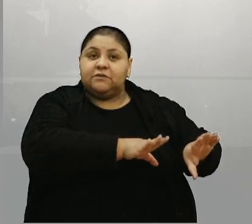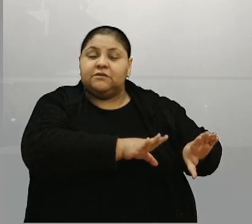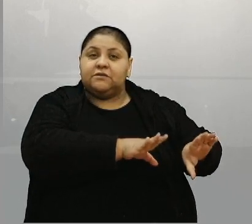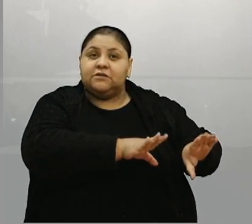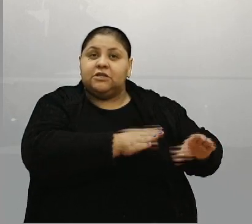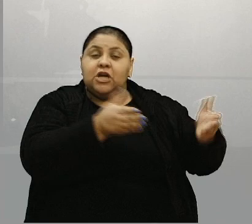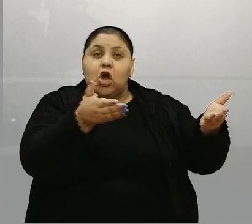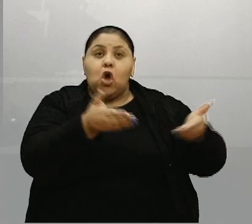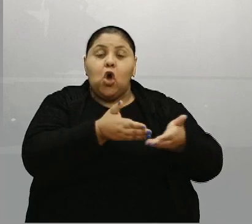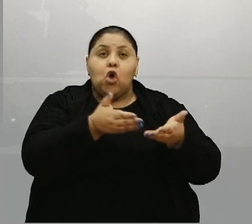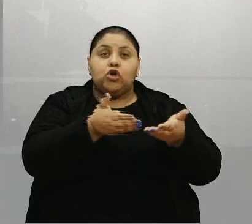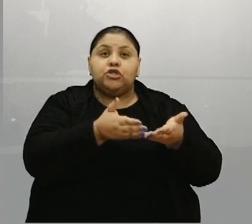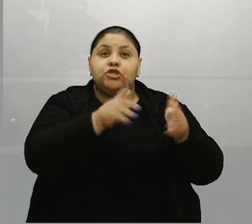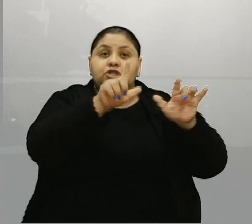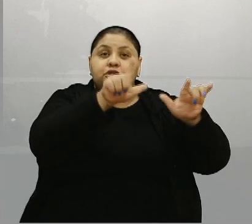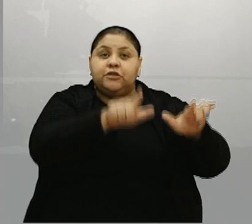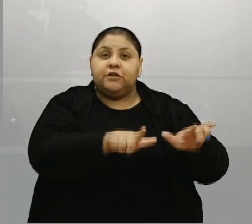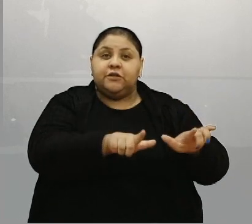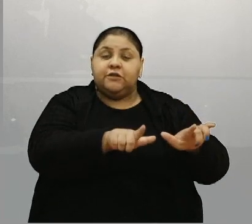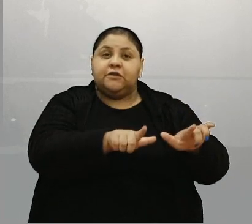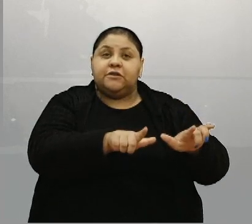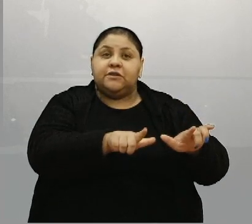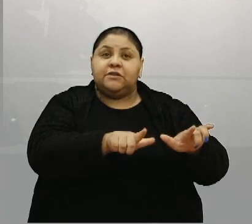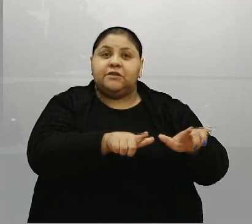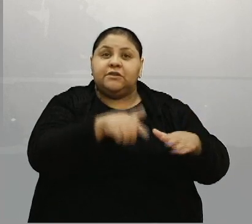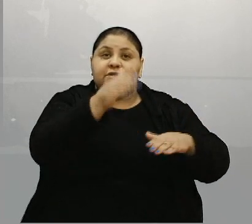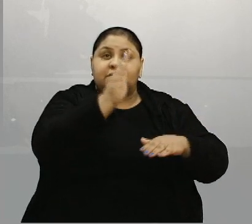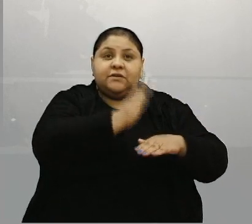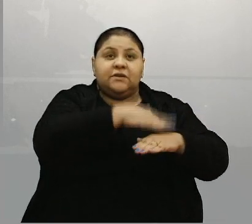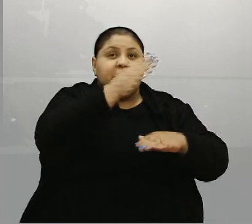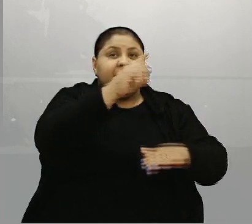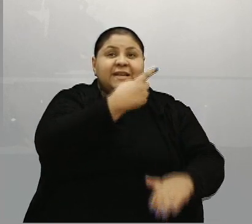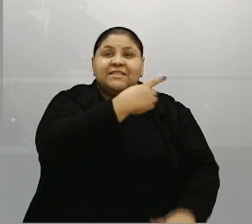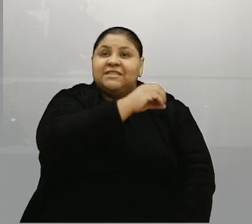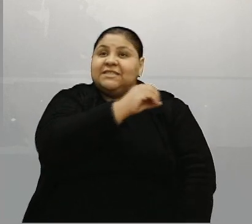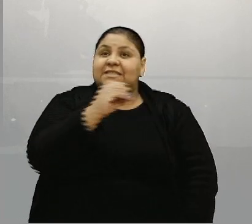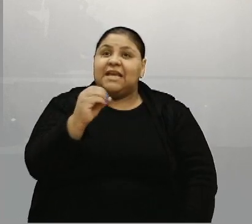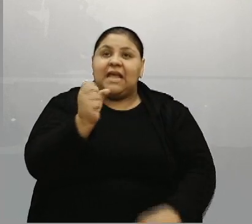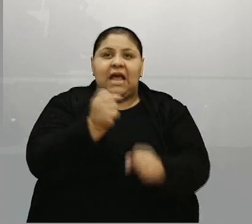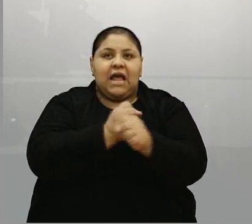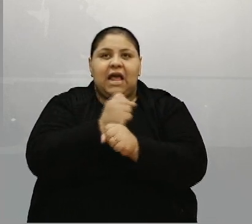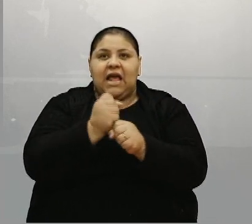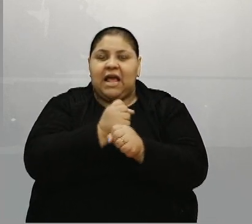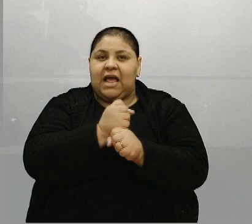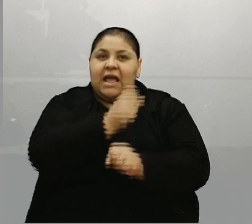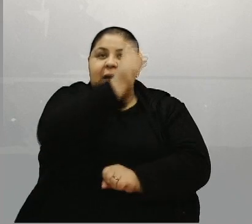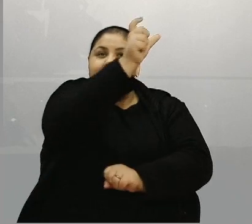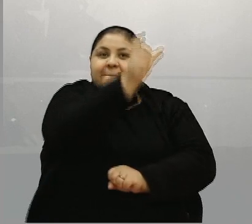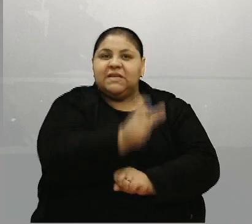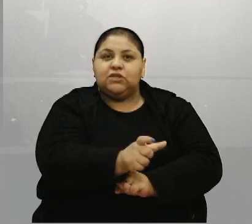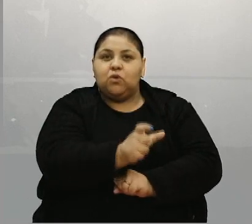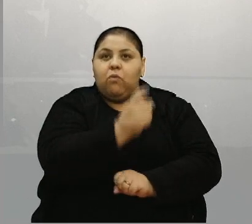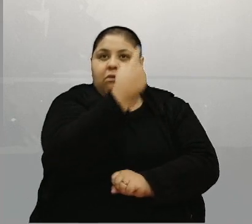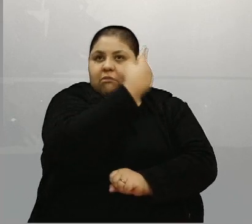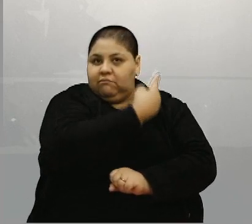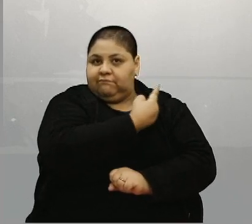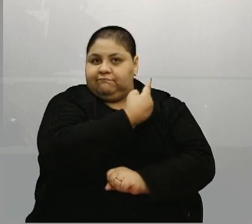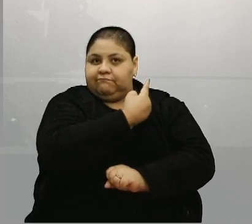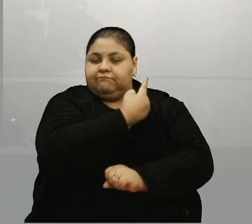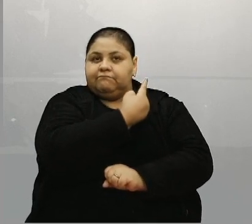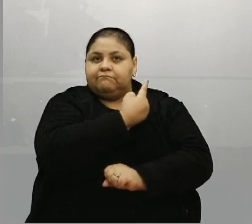está localizada neste mesmo local há mais de 100 anos. A moradora